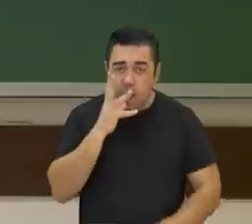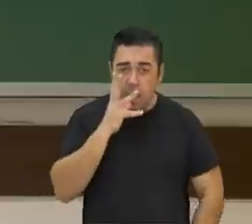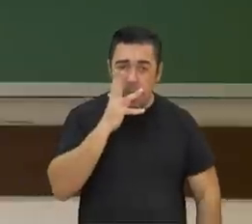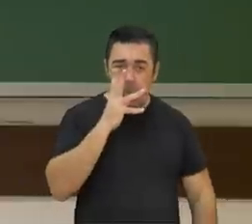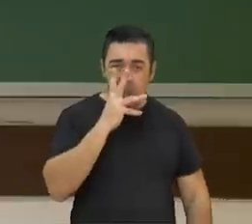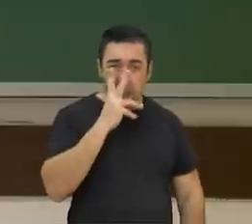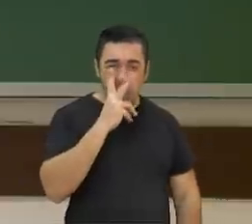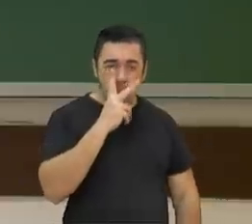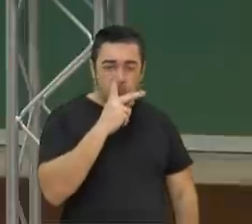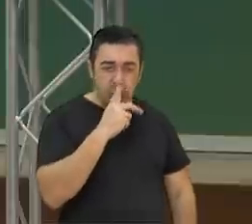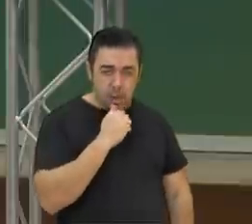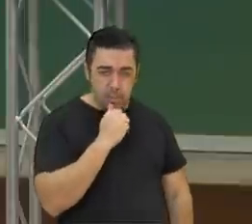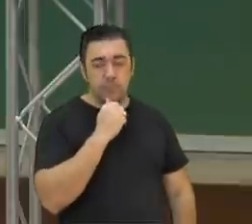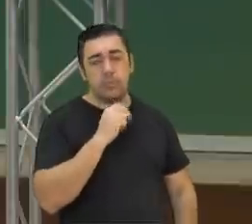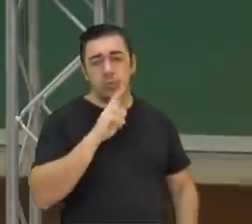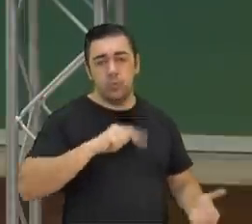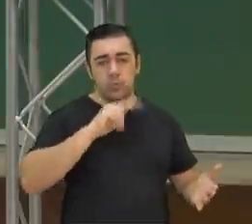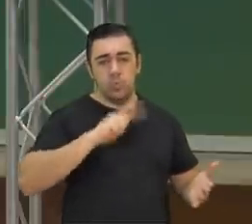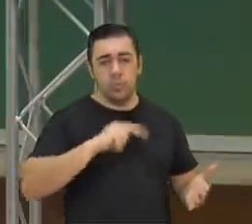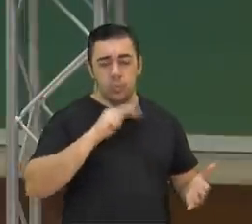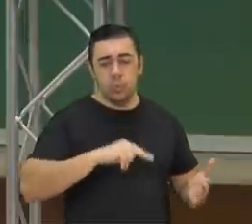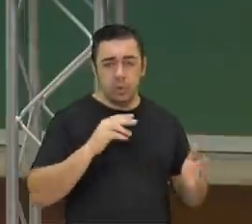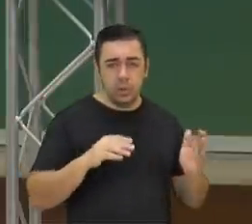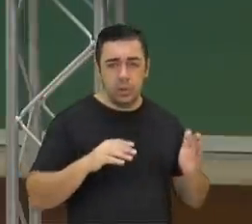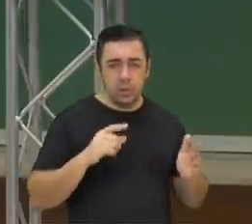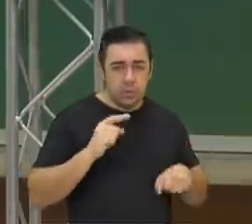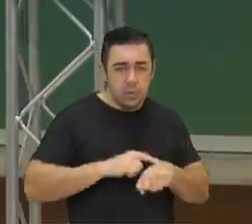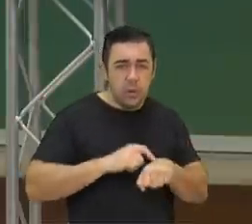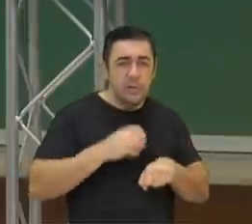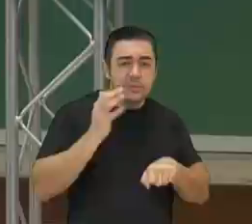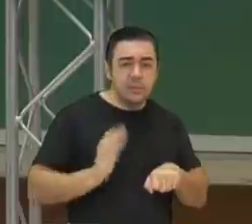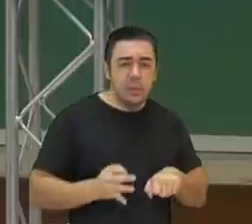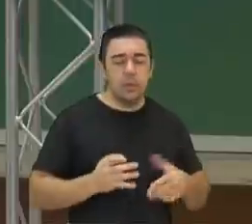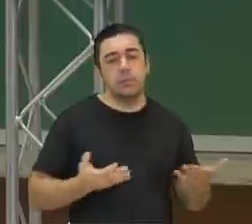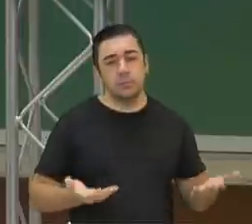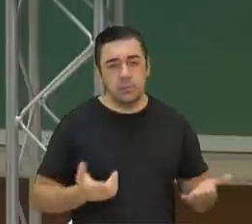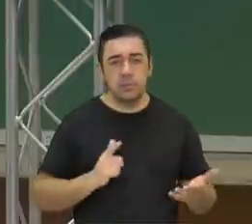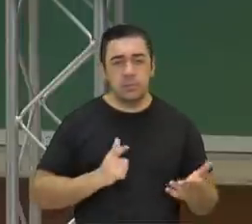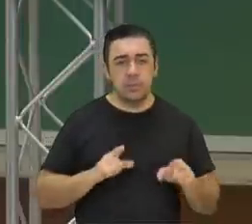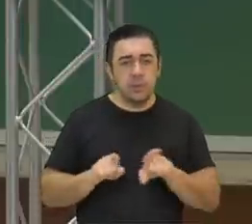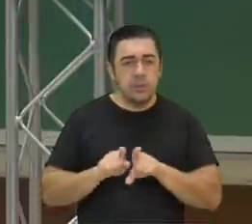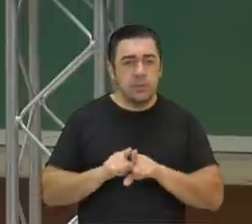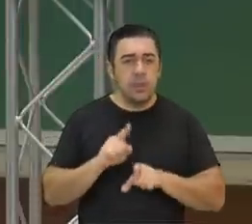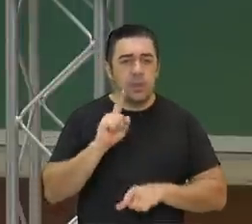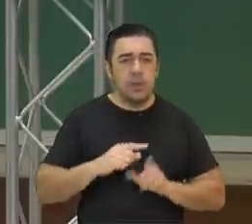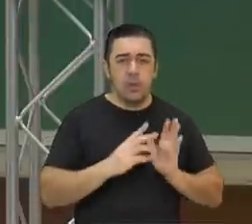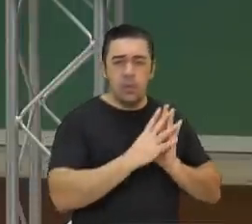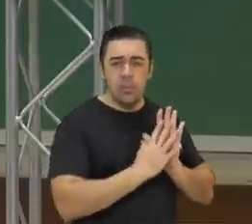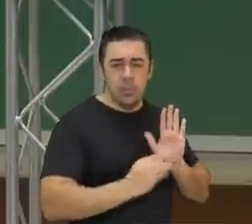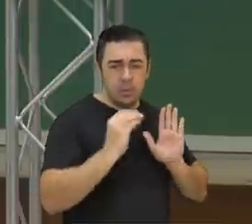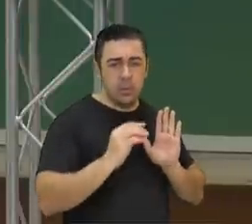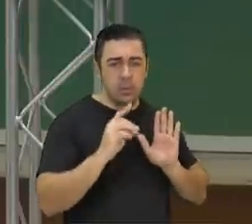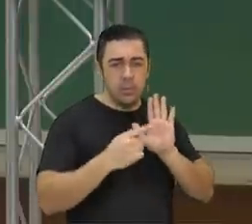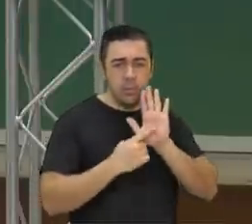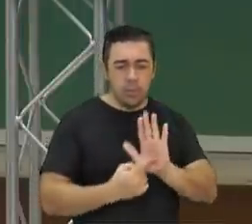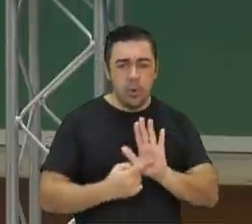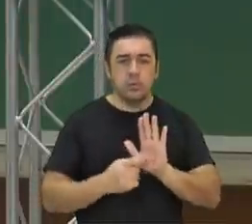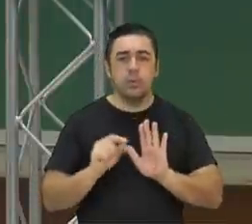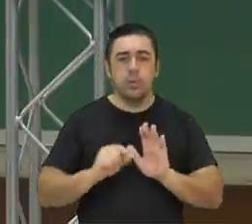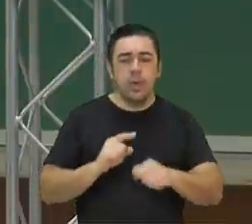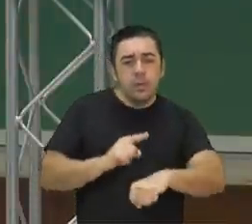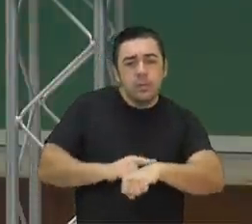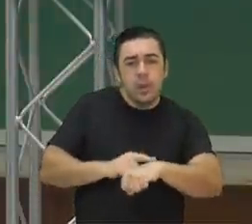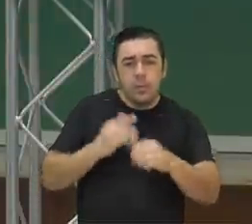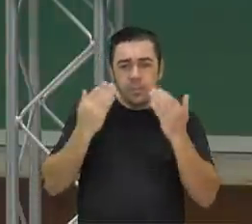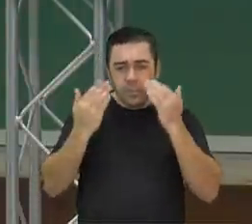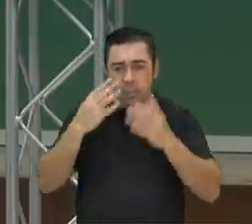se concretizar aquilo que ela esperava. Né? Então, aqui a gente tem também um modelinho ali, né, que ilustra exemplo de tempo psicológico